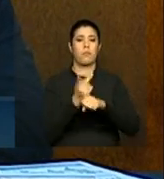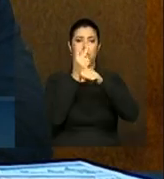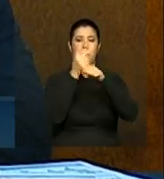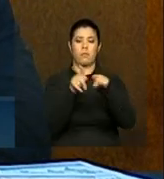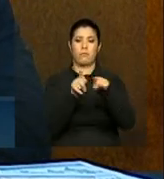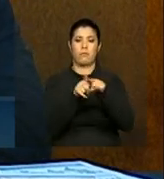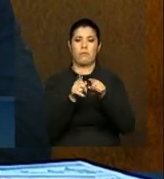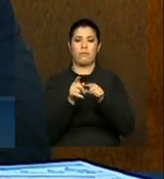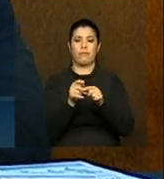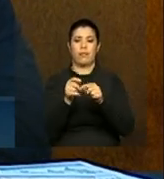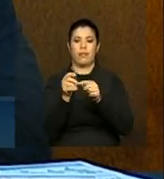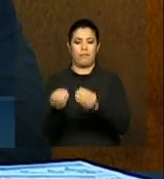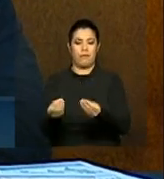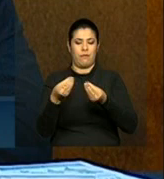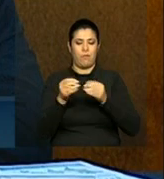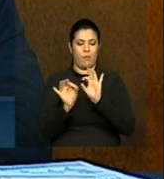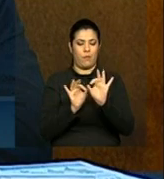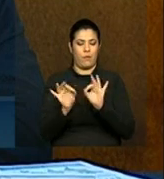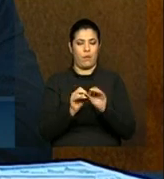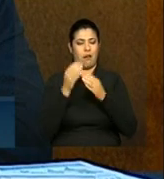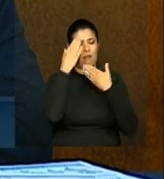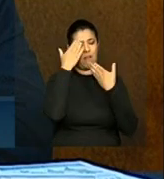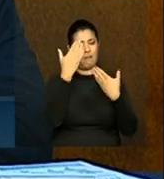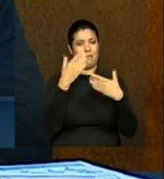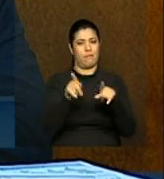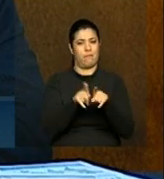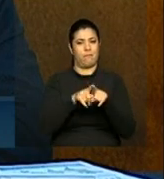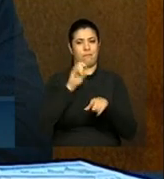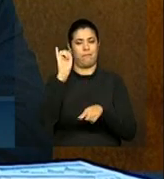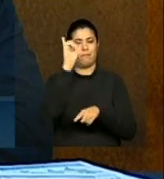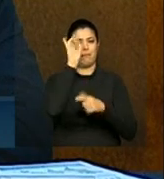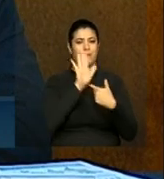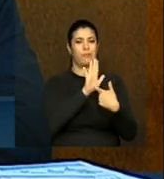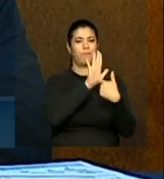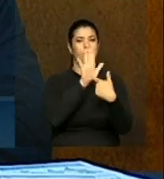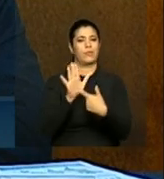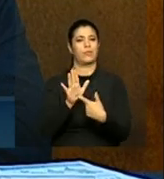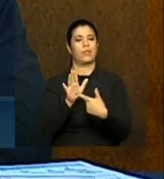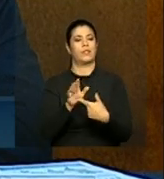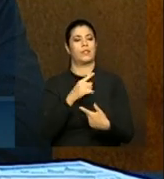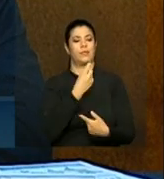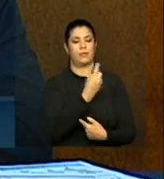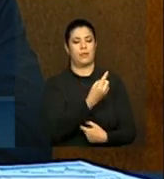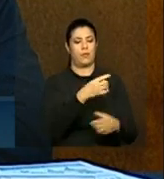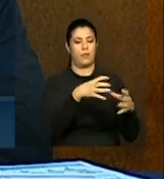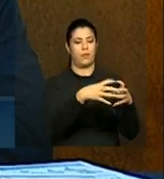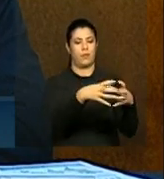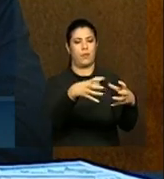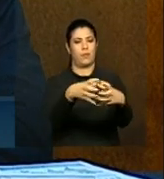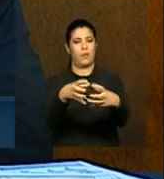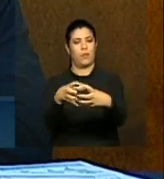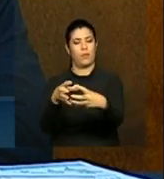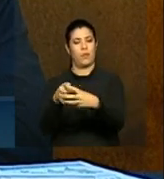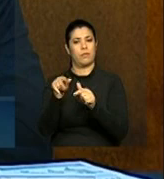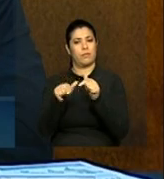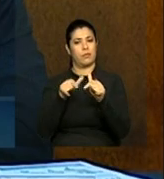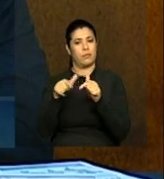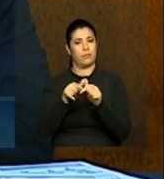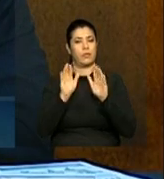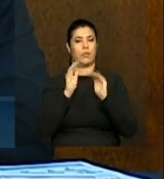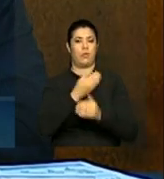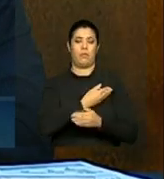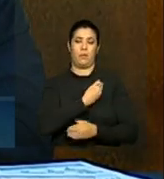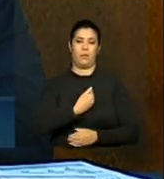dos planos que foram entregues aqui, ressaltar a importância das equipes de governo ah para pro Fórum